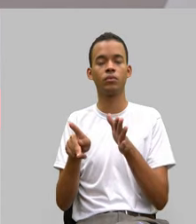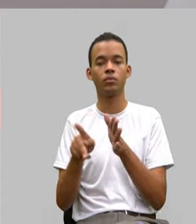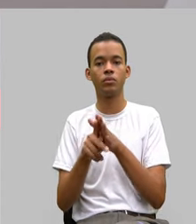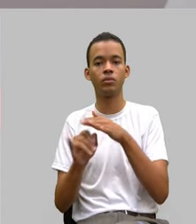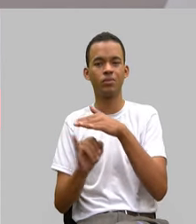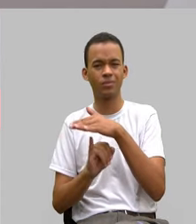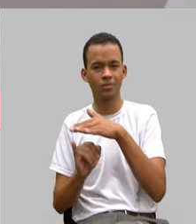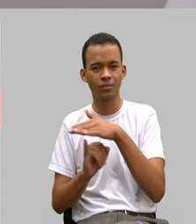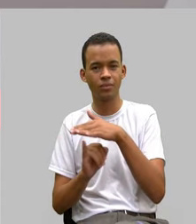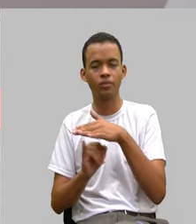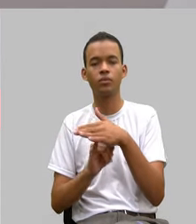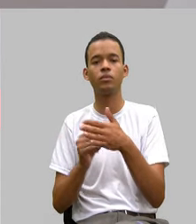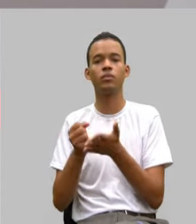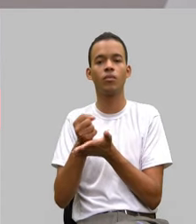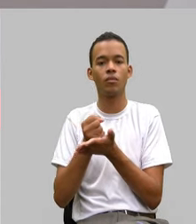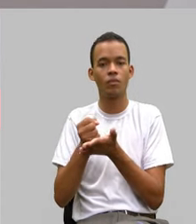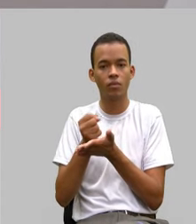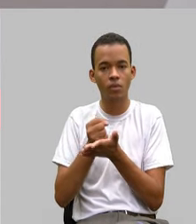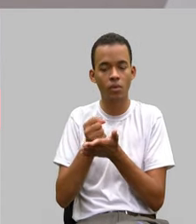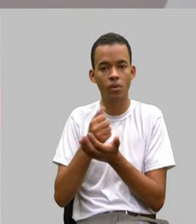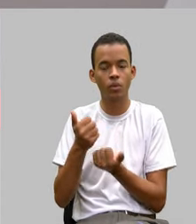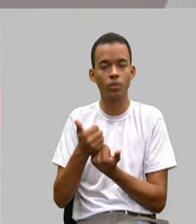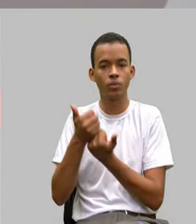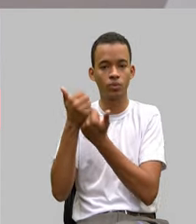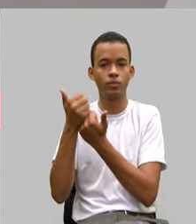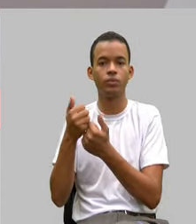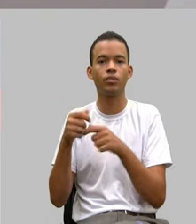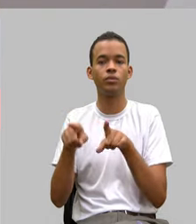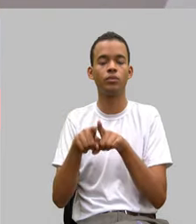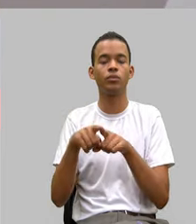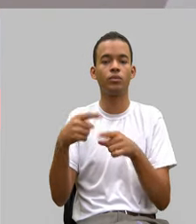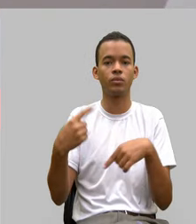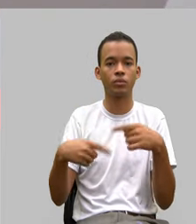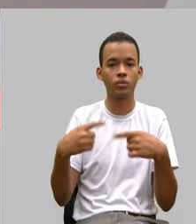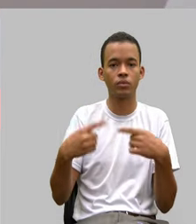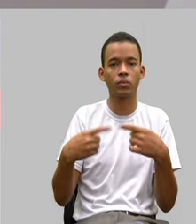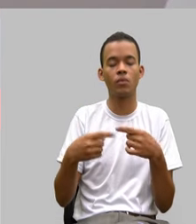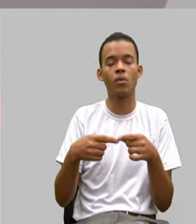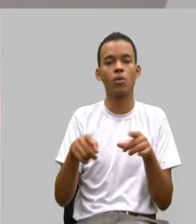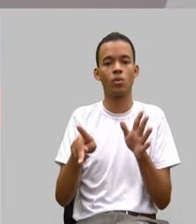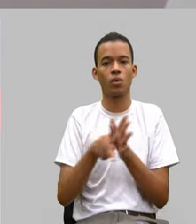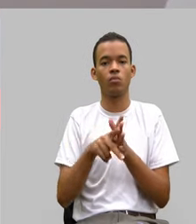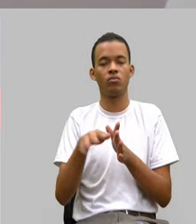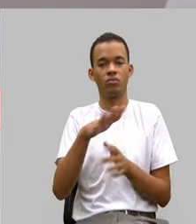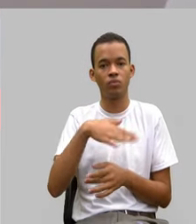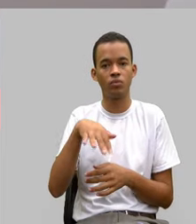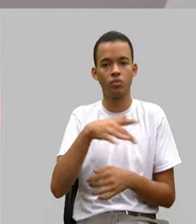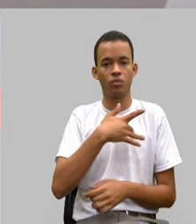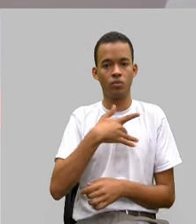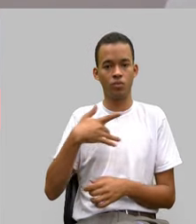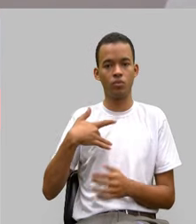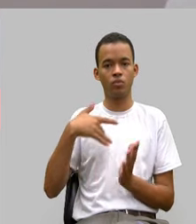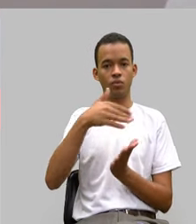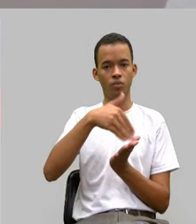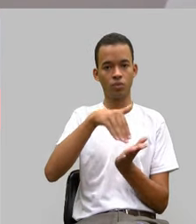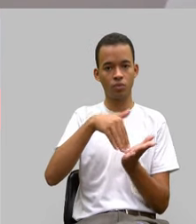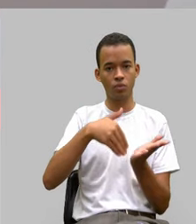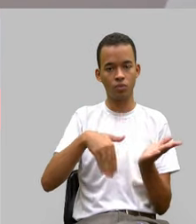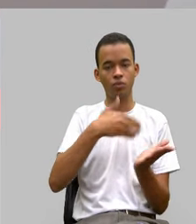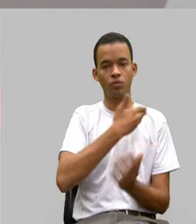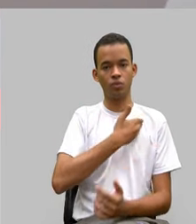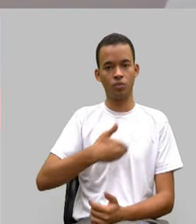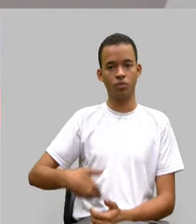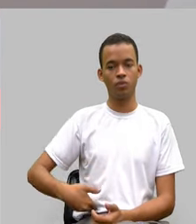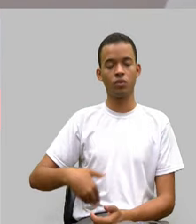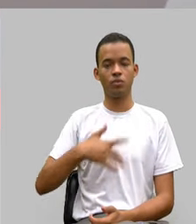FMG subsecretaria de políticas e ações de saúde da secretaria de estado de saúde representando Fábio